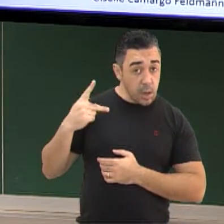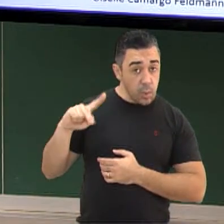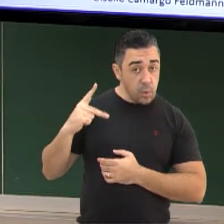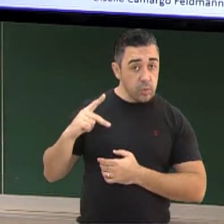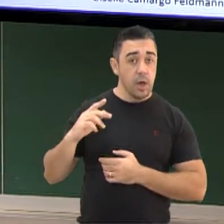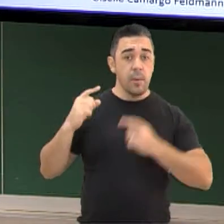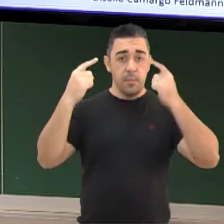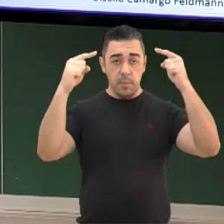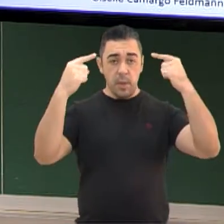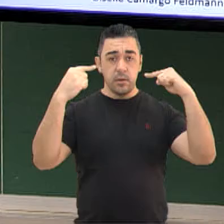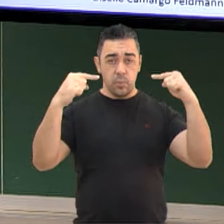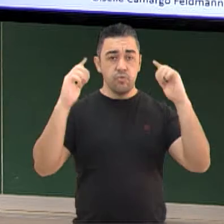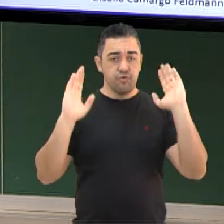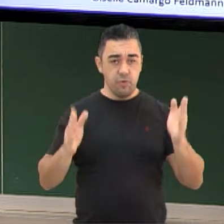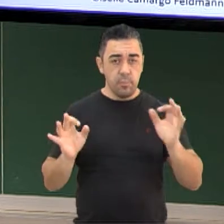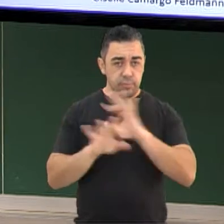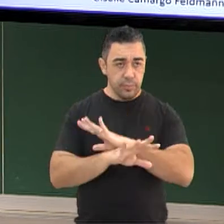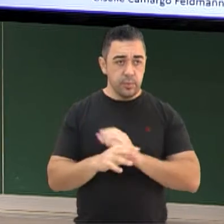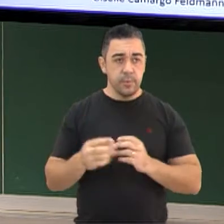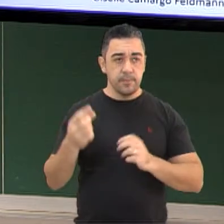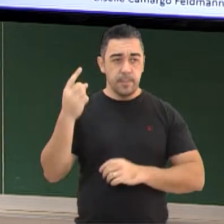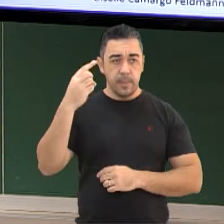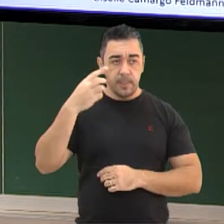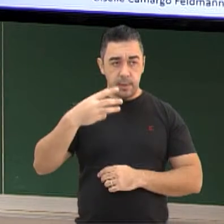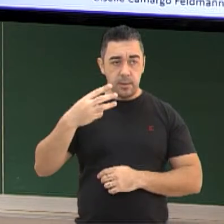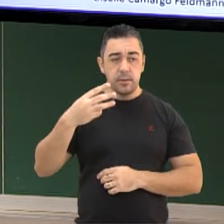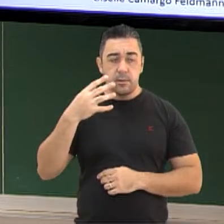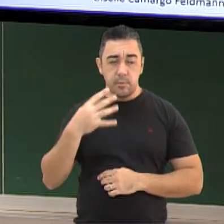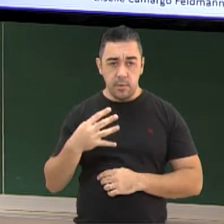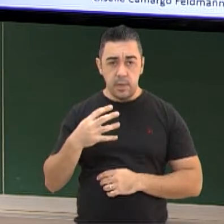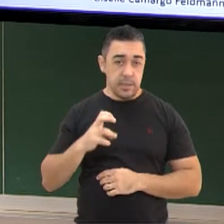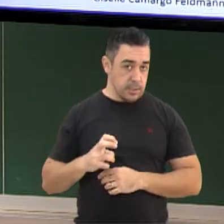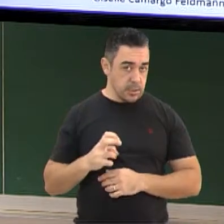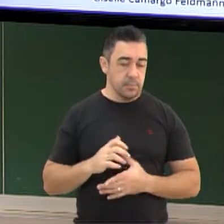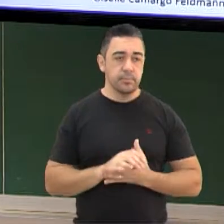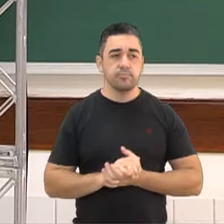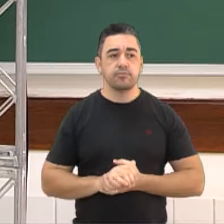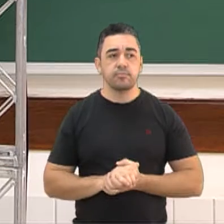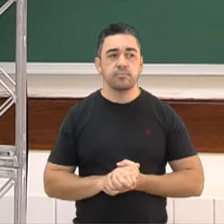segunda linha nós já deciframos. O que será que vem a seguir?